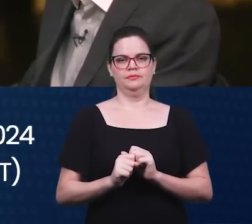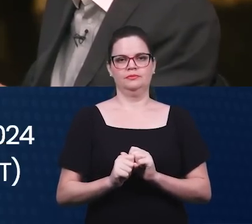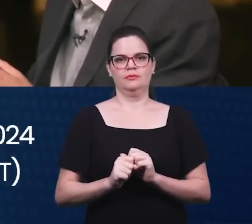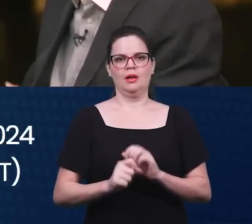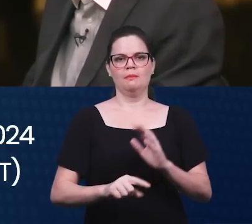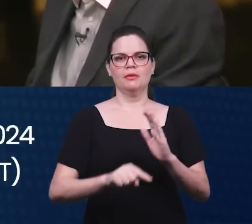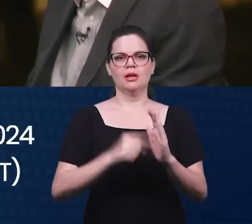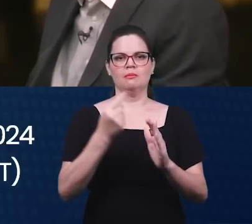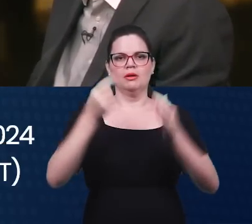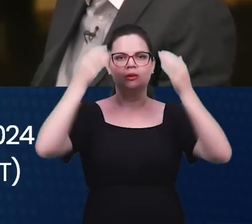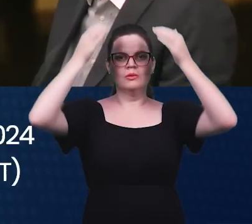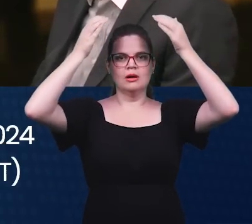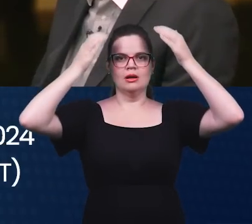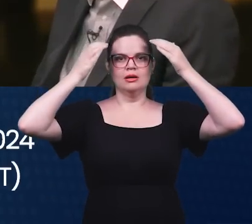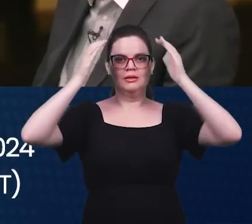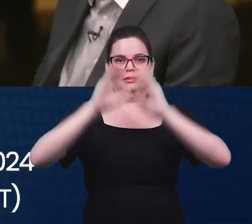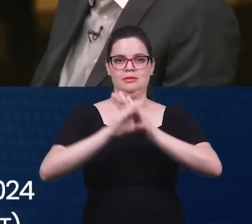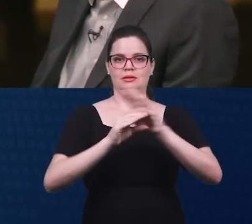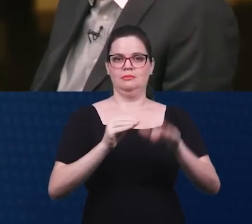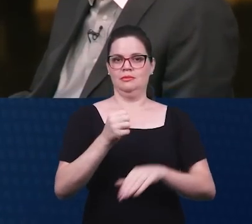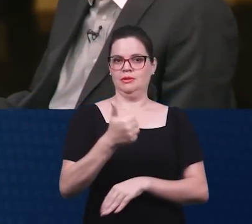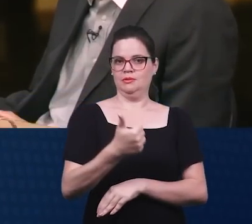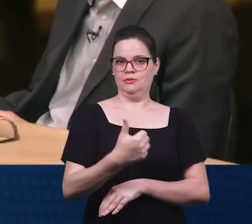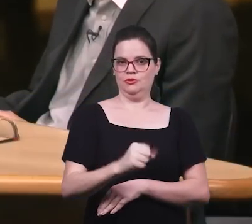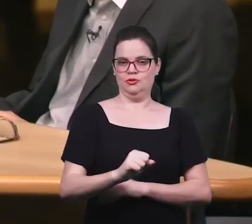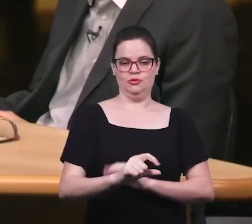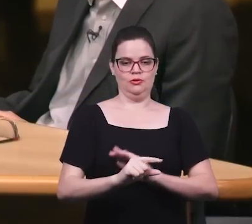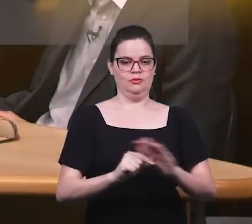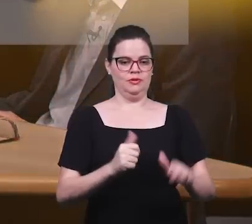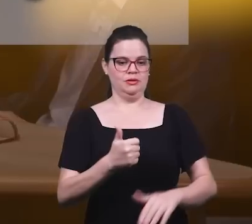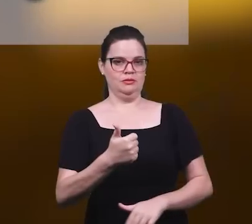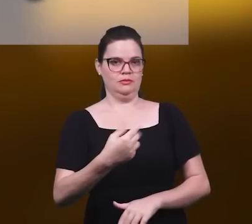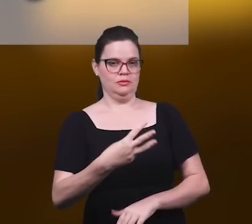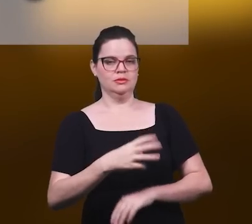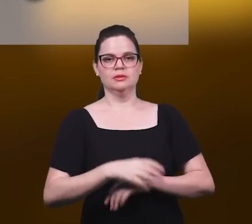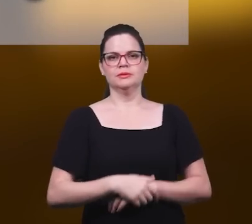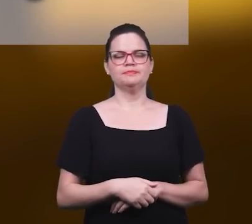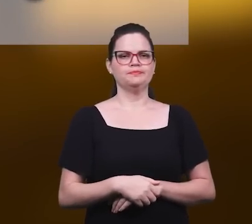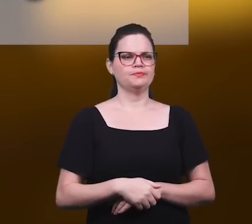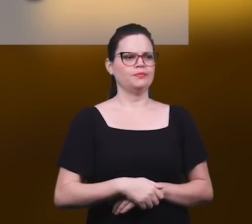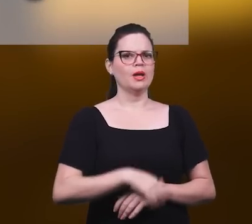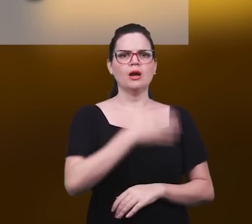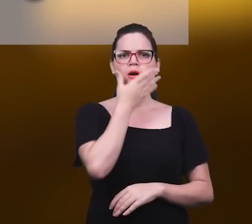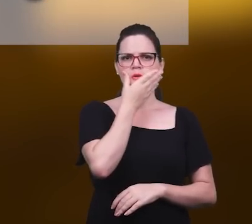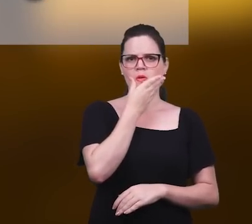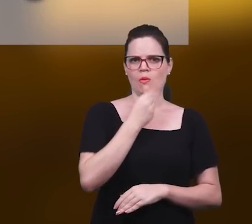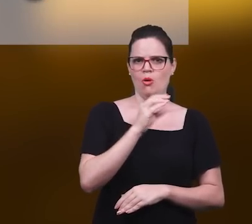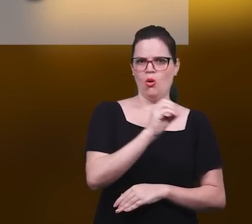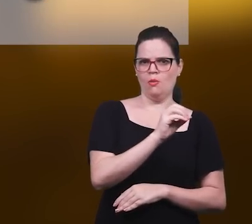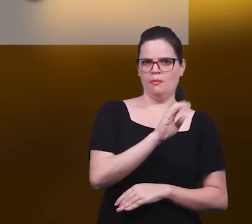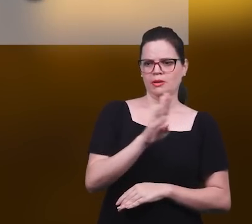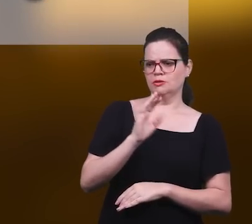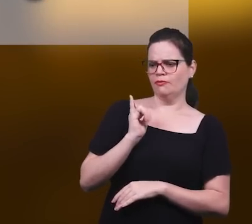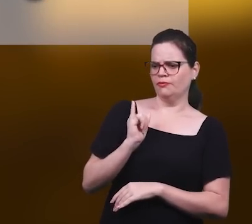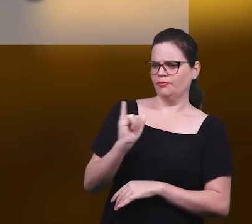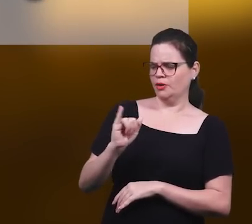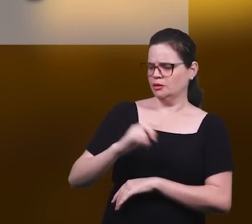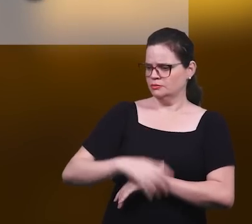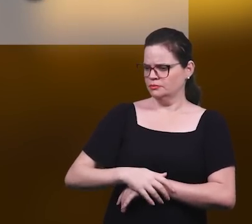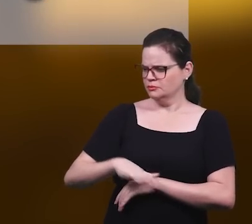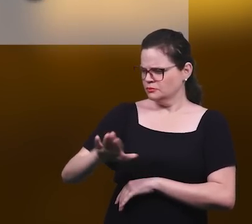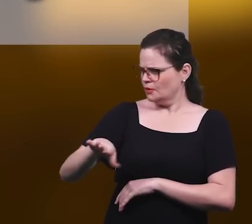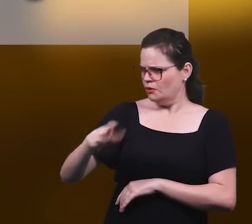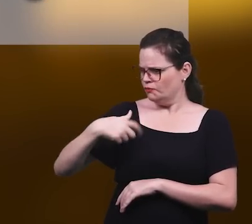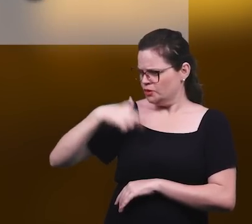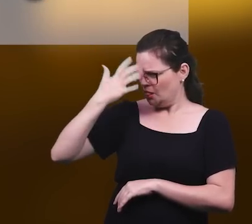de Reis, capítulo 18, verso 13, diz assim: porventura não disseram a meu senhor o que